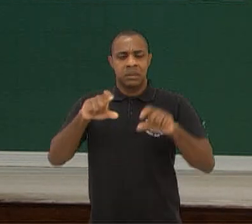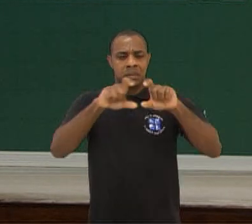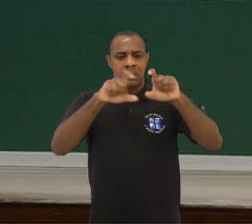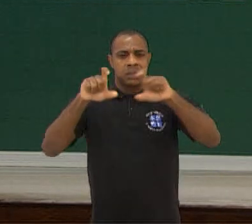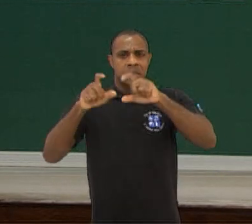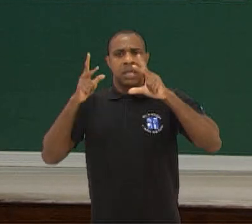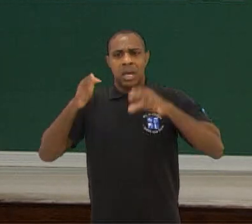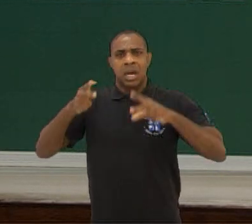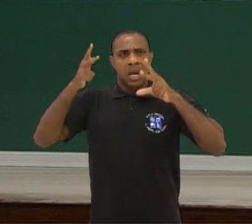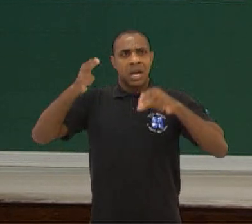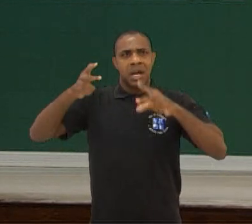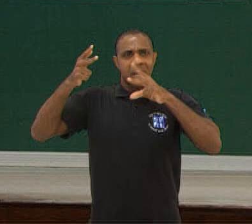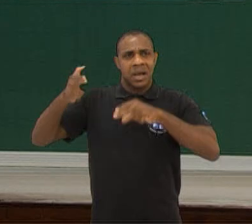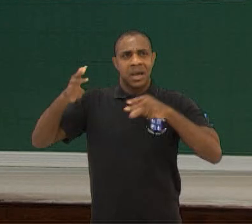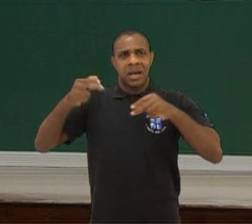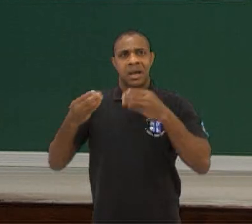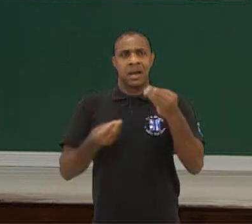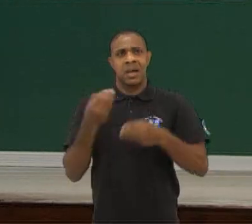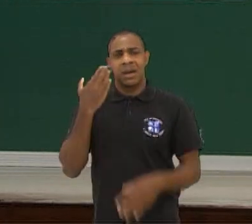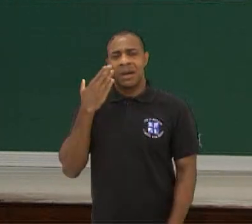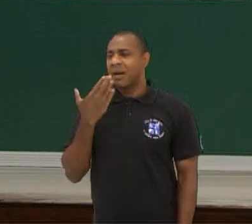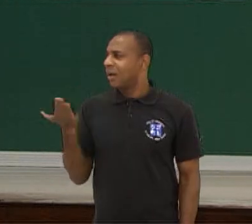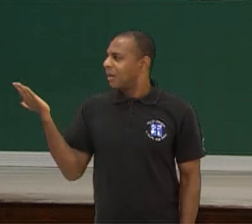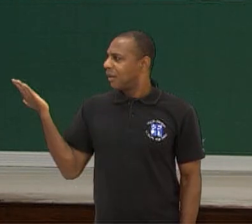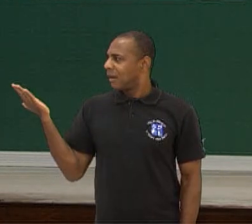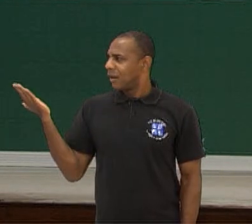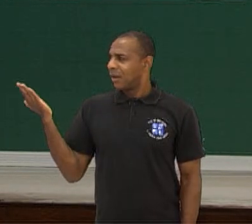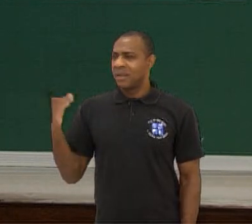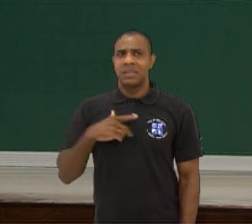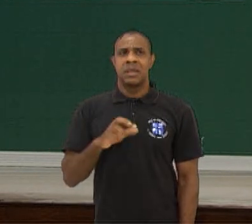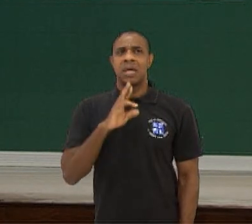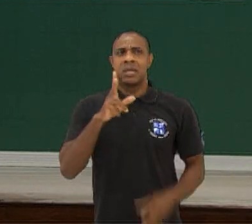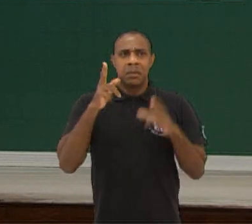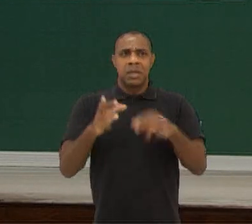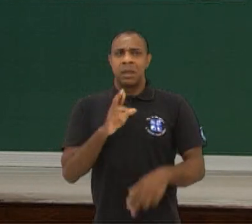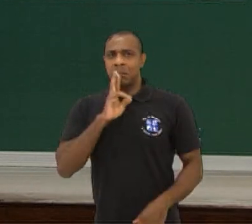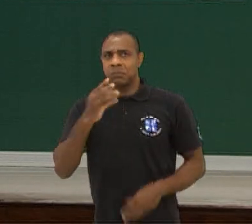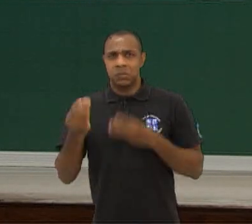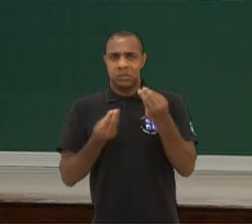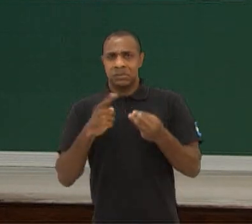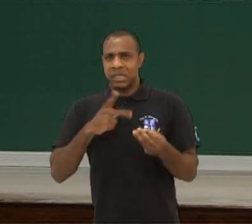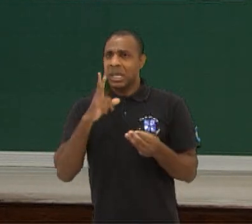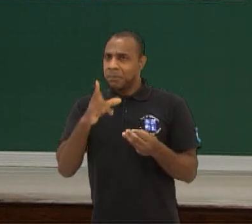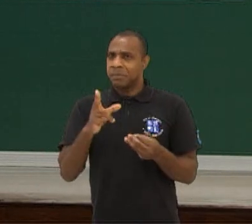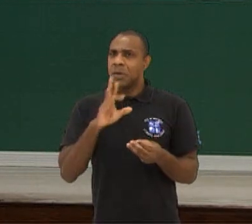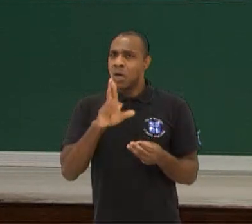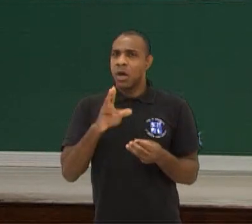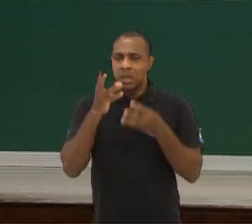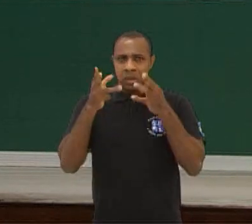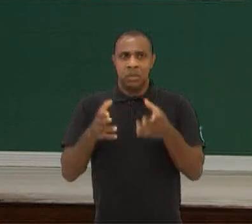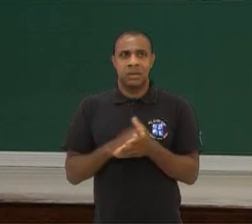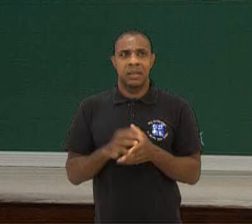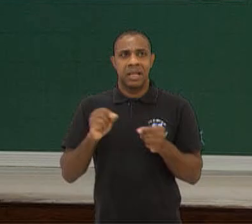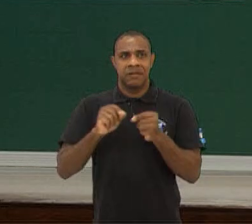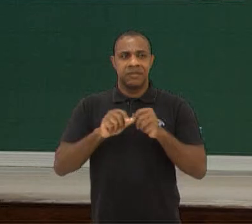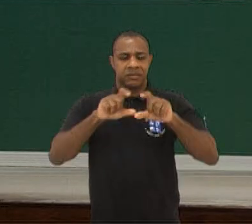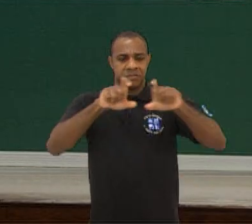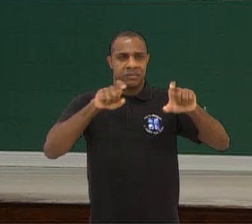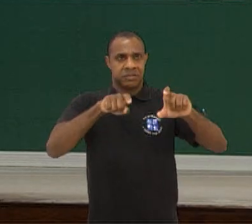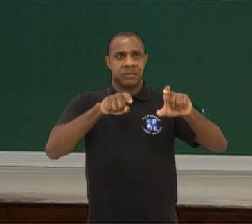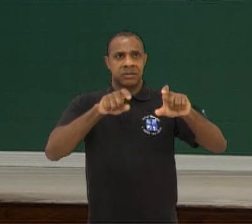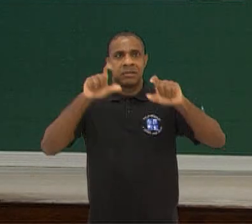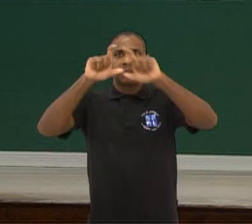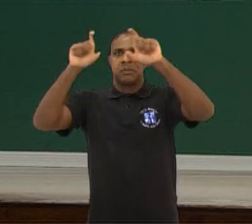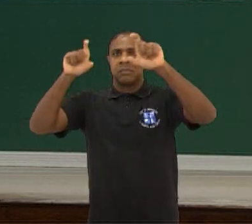solução. Então, ela resolveu essa, 2x menos 6 igual a 10. Ela resolveu essa, 5x menos 7 igual a